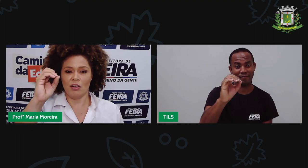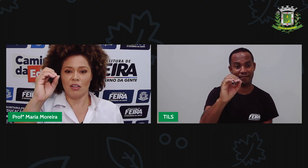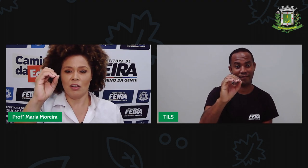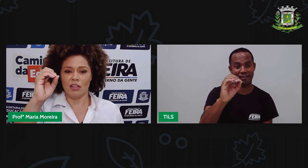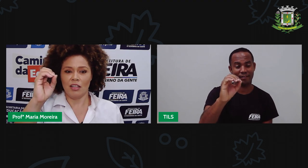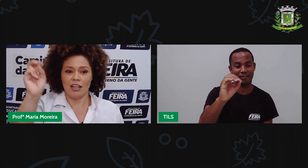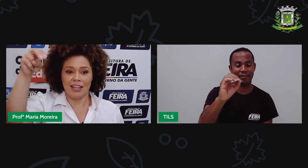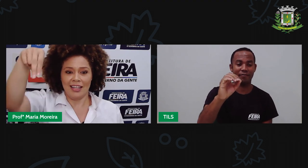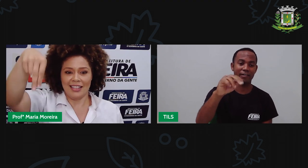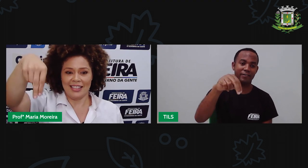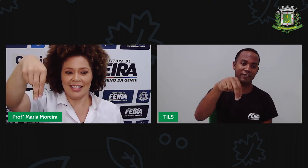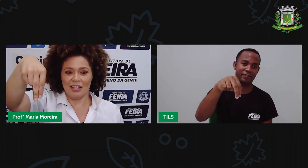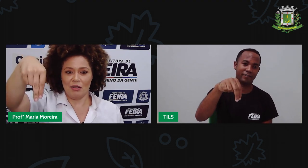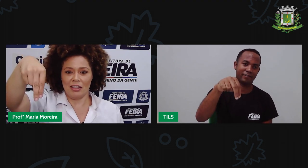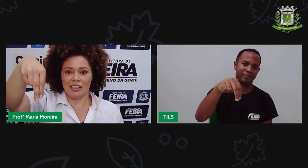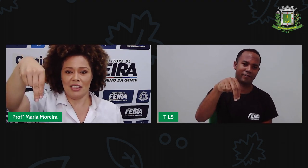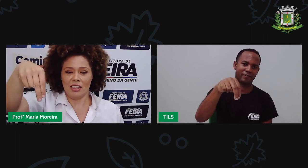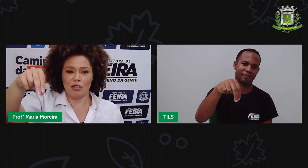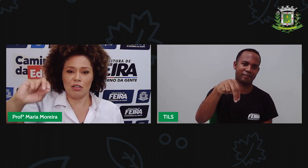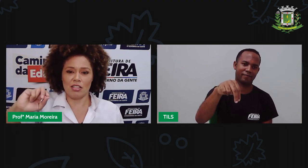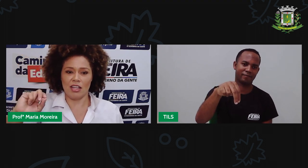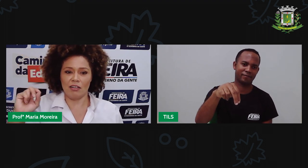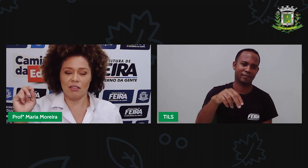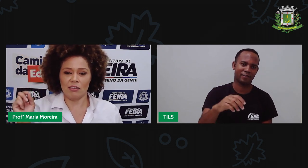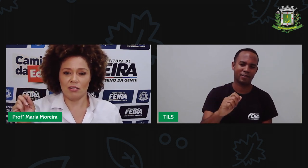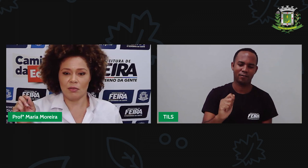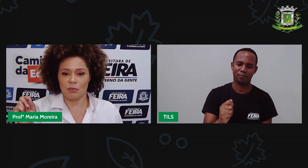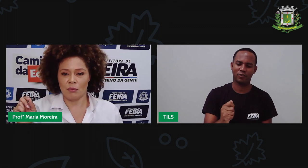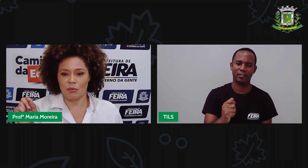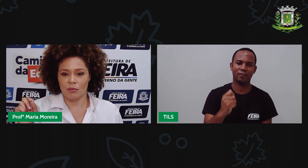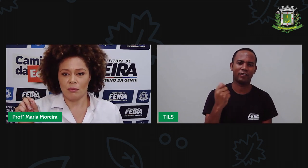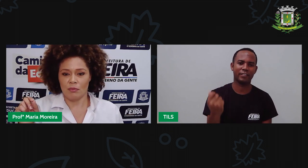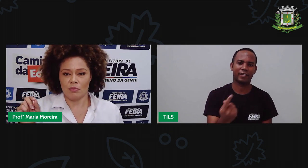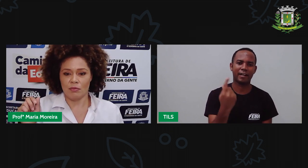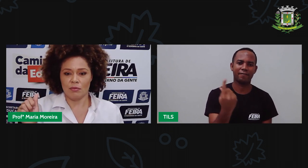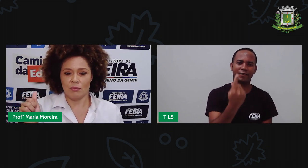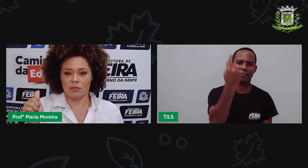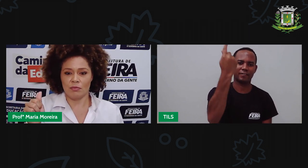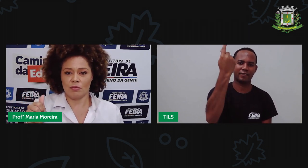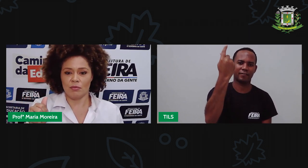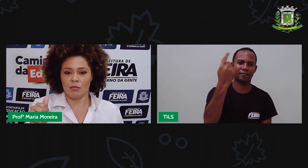O. E o N. E teu sinal?